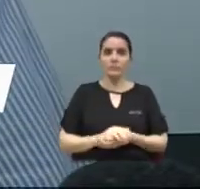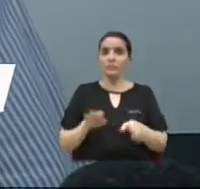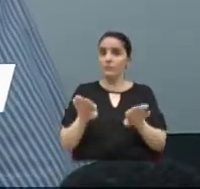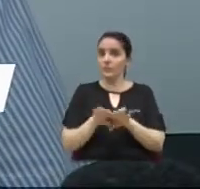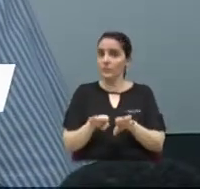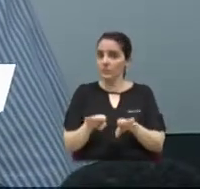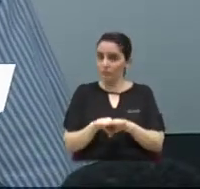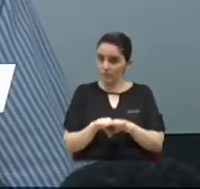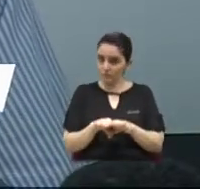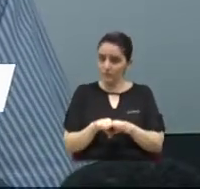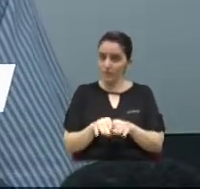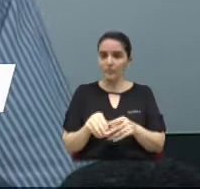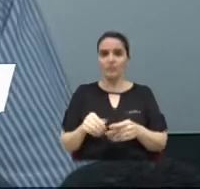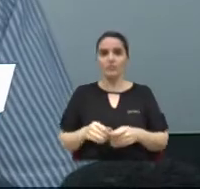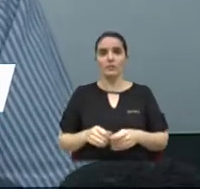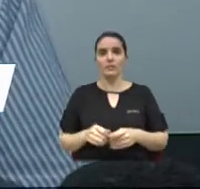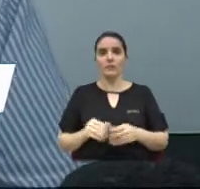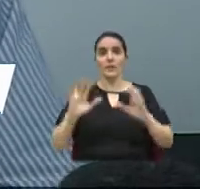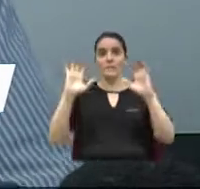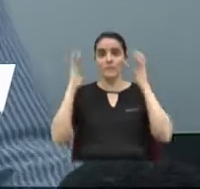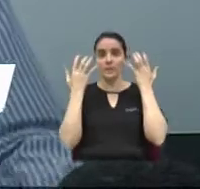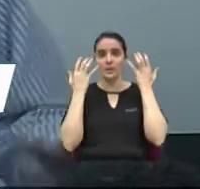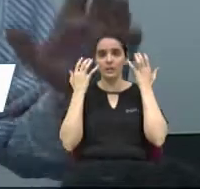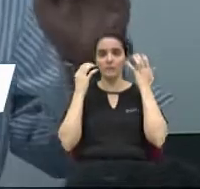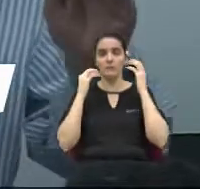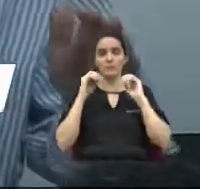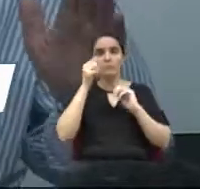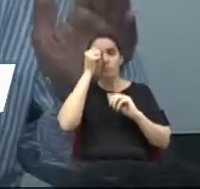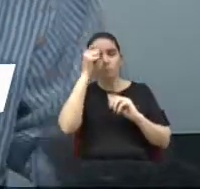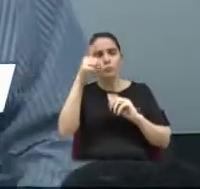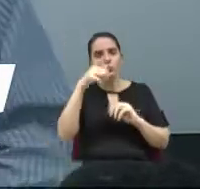cultural. Eu não sei porquê, mas me parece que agora já